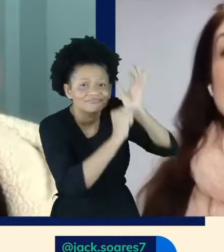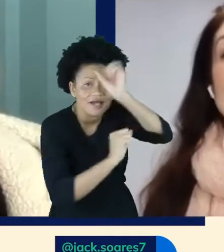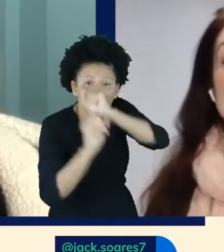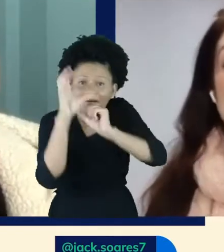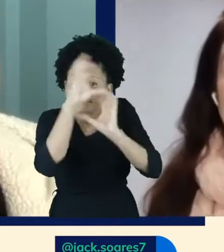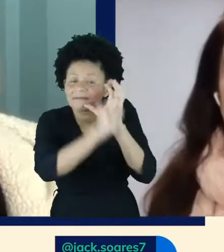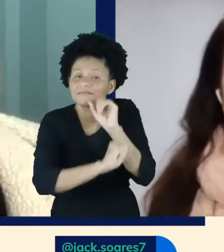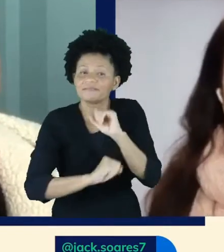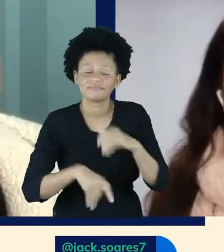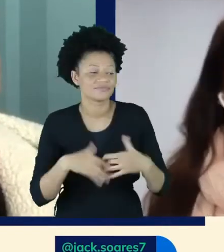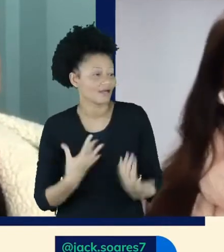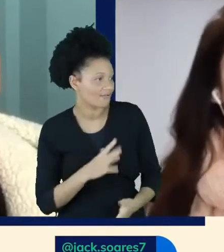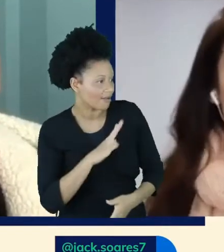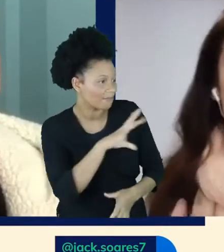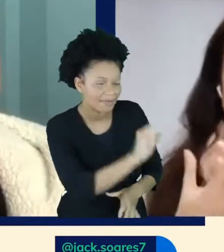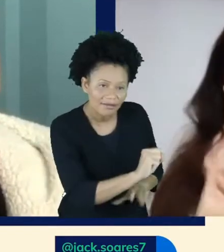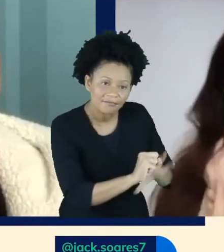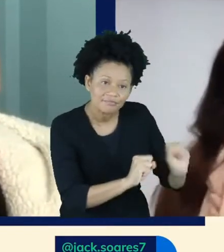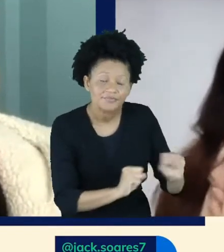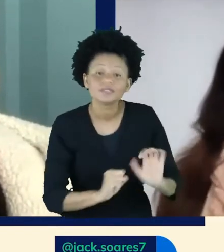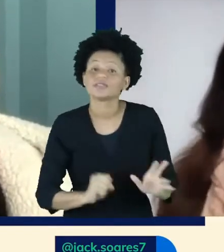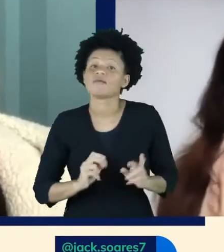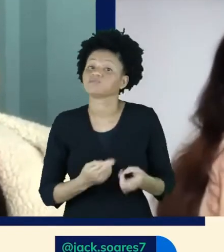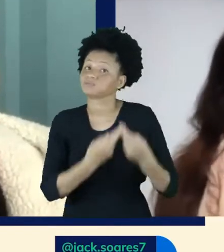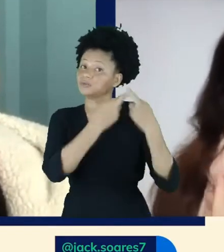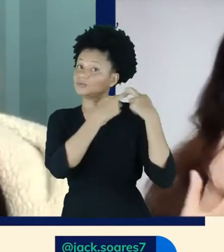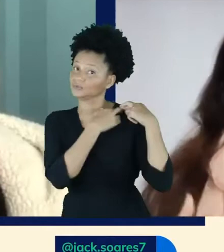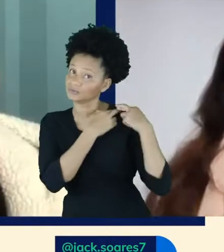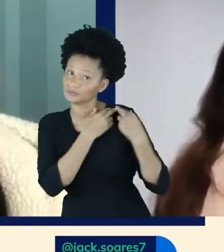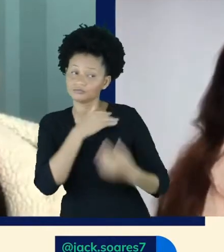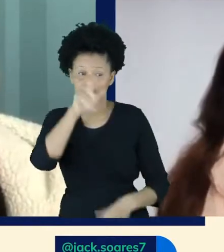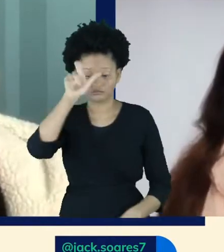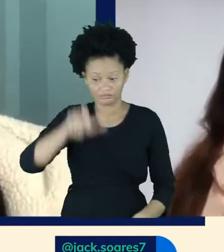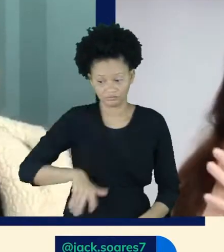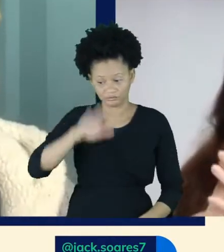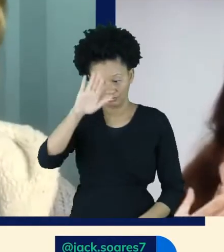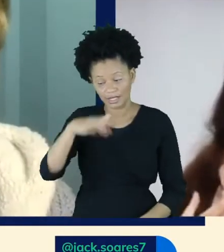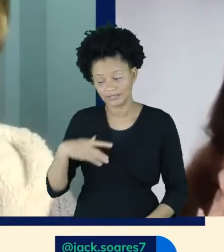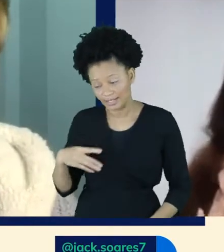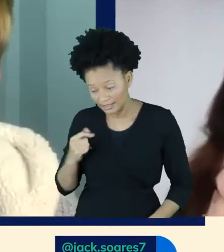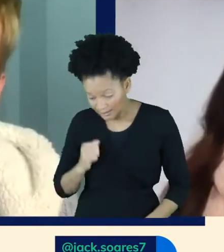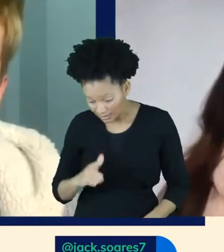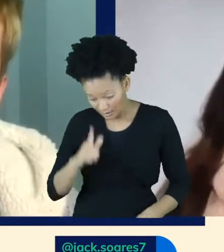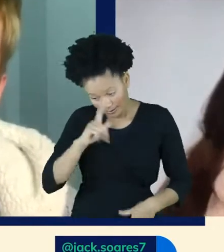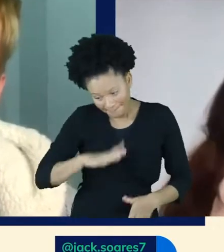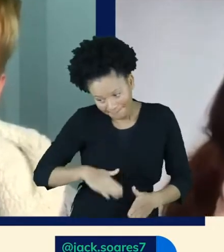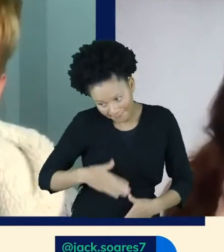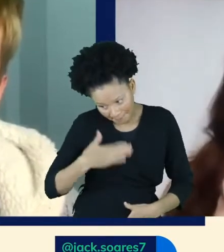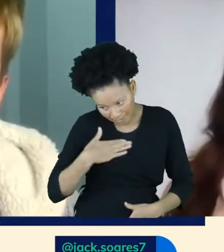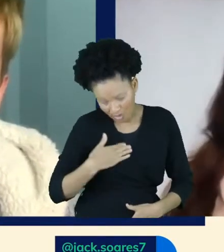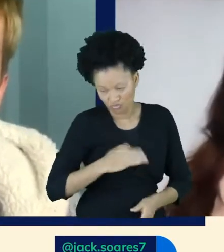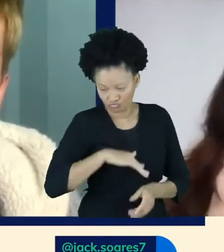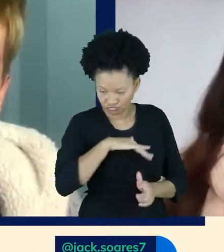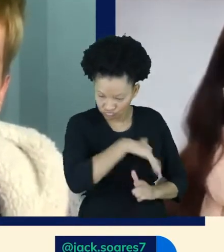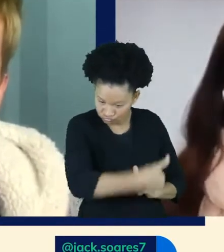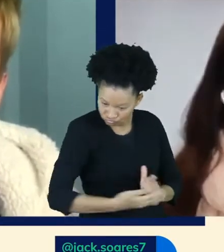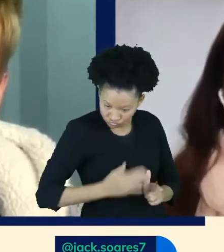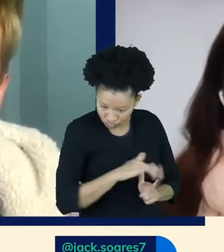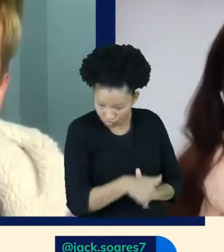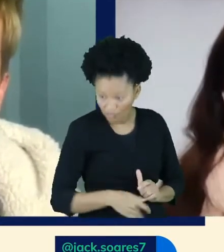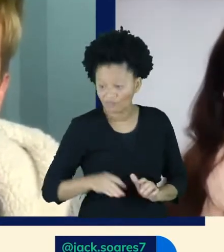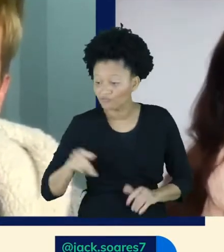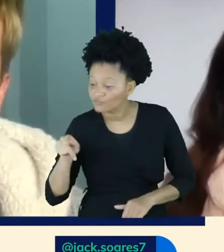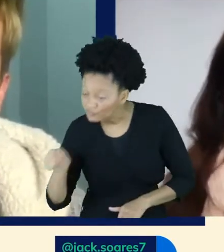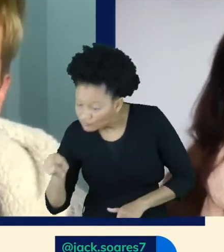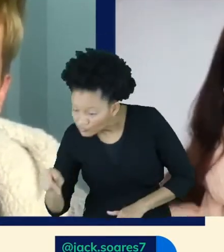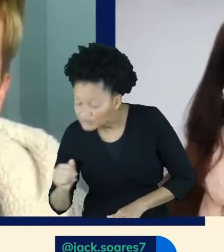mãozinha. Então, cabe ao adulto falar, ó, essa é a parte íntima do papai. O papai tem um pipi, eu tô lavando o meu, você tem uma pepeca, você lava a